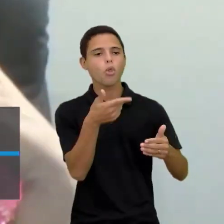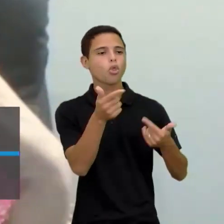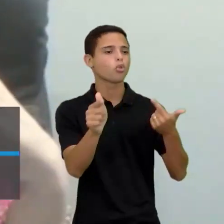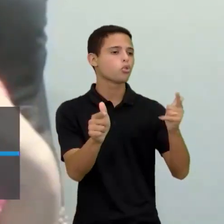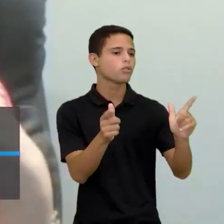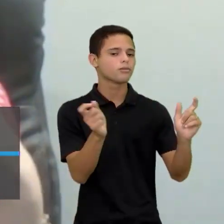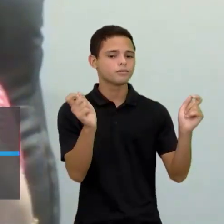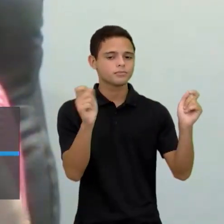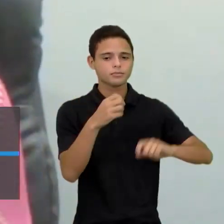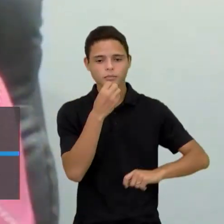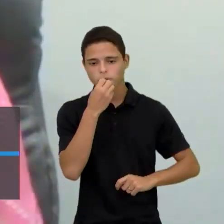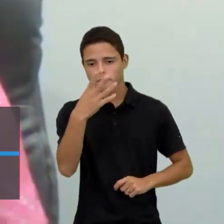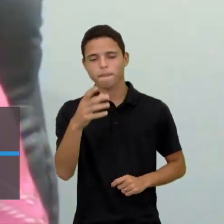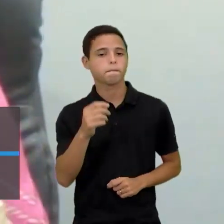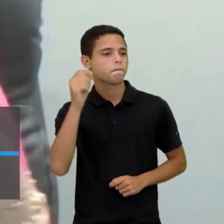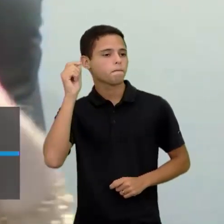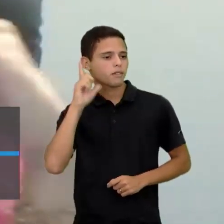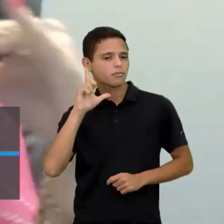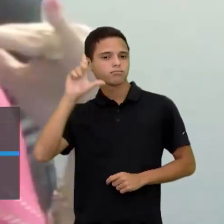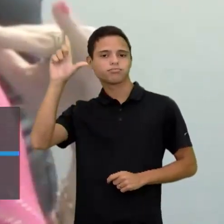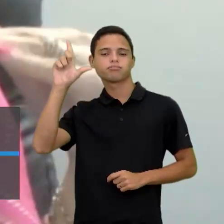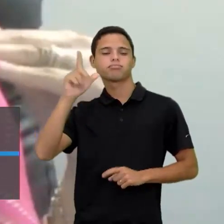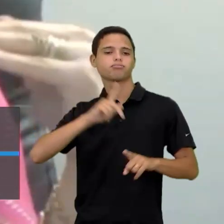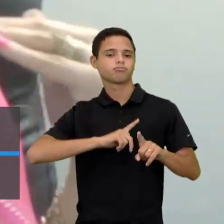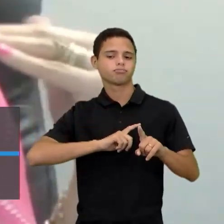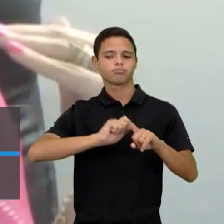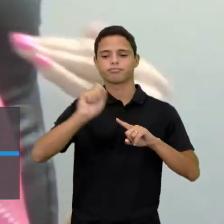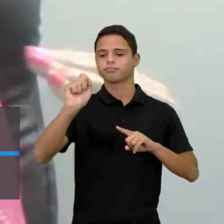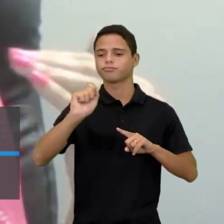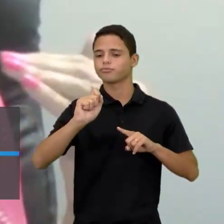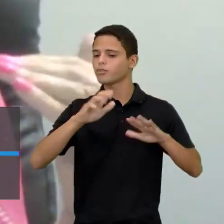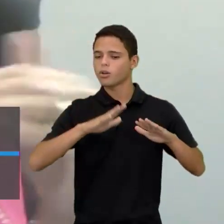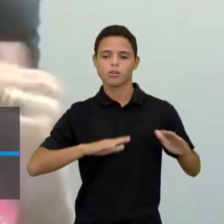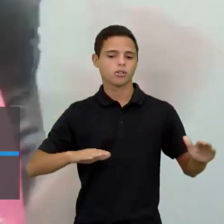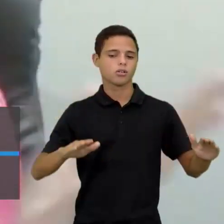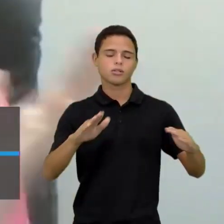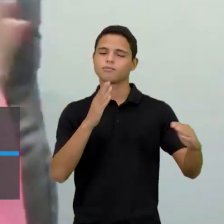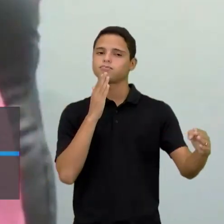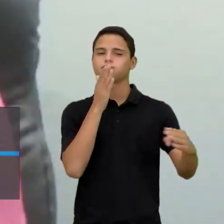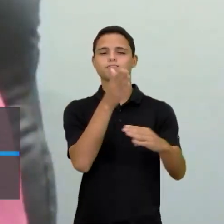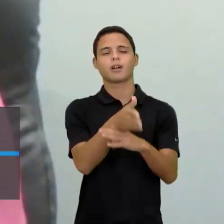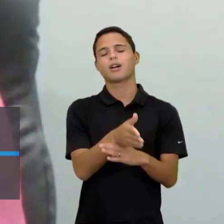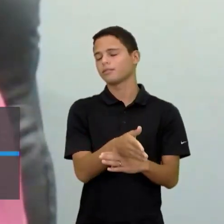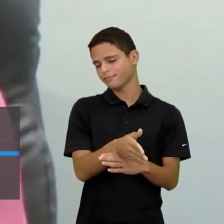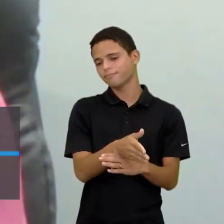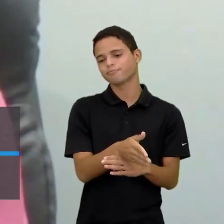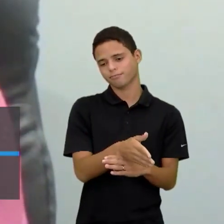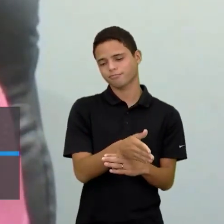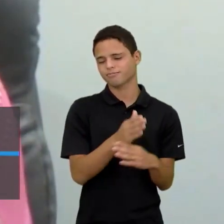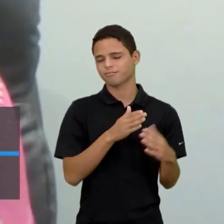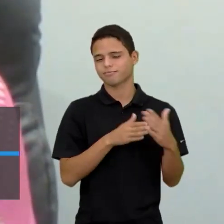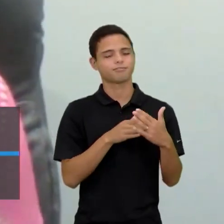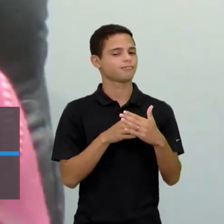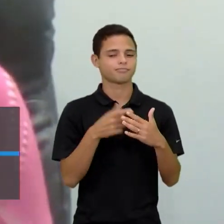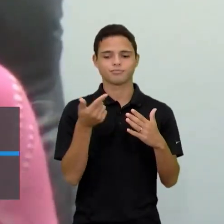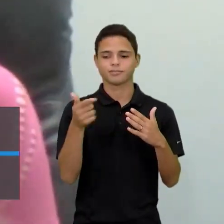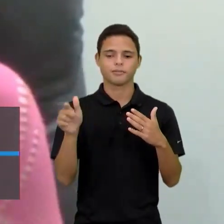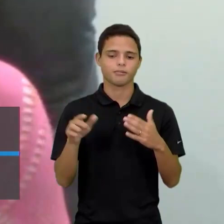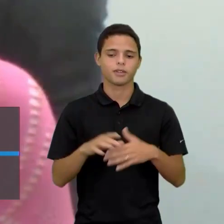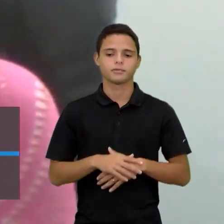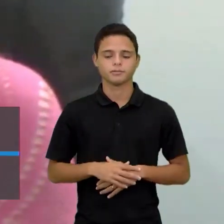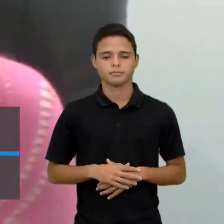ele conseguiu superar todas as barreiras que a deficiência poderia colocá-lo.